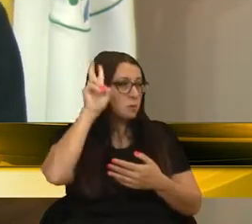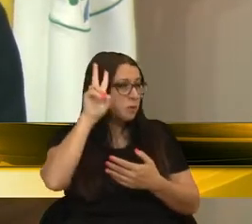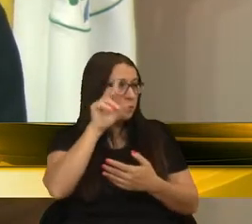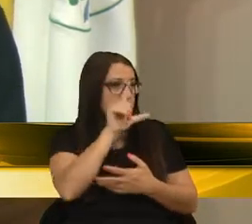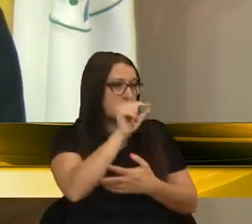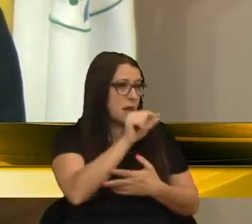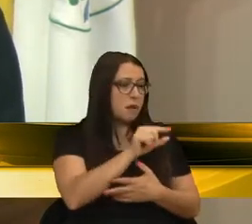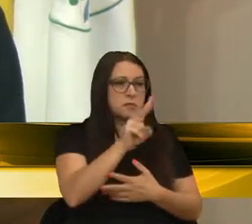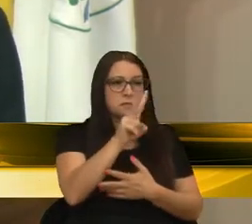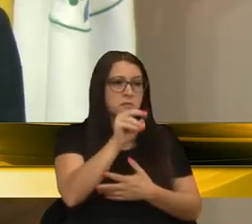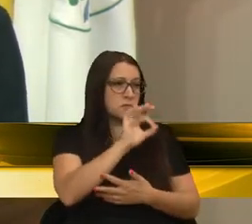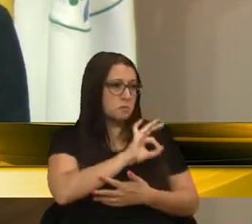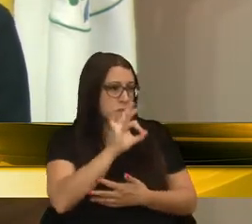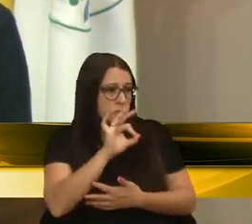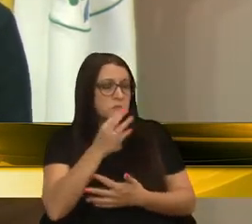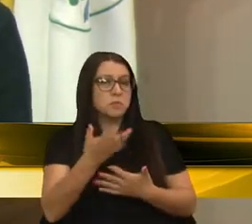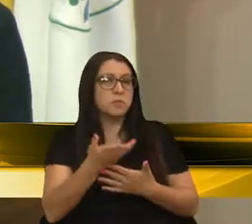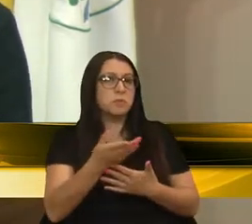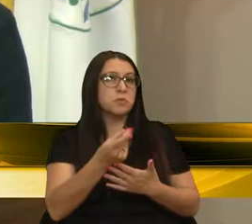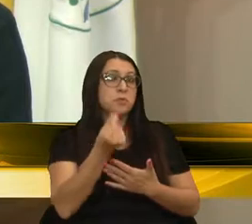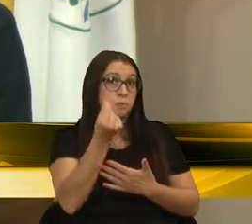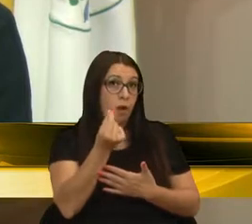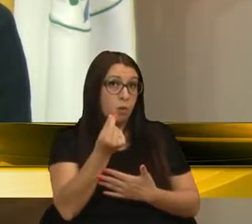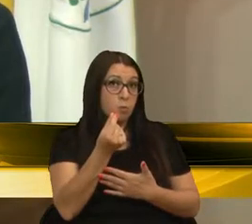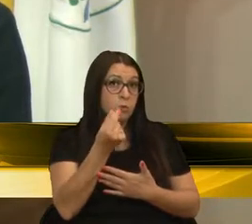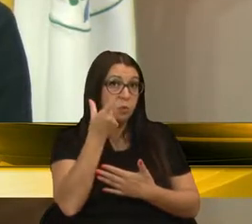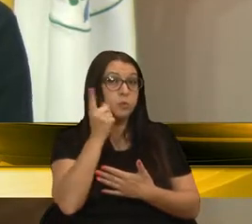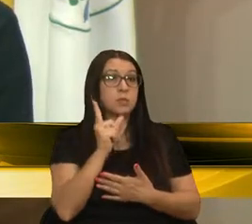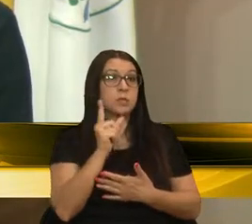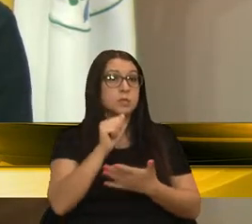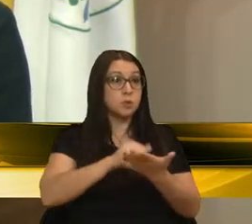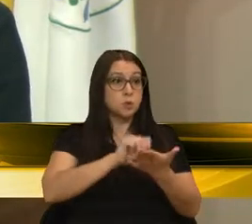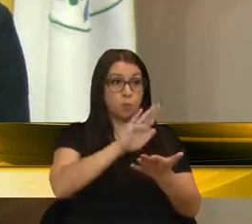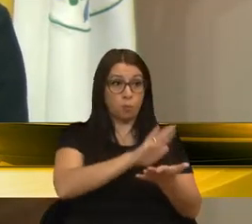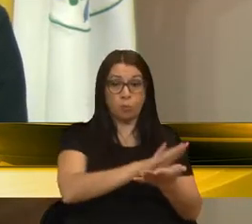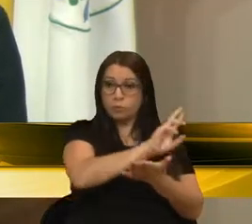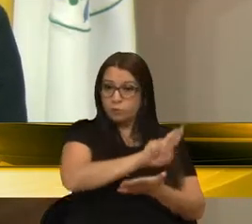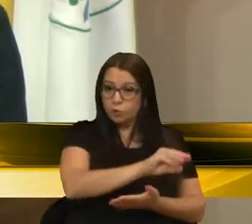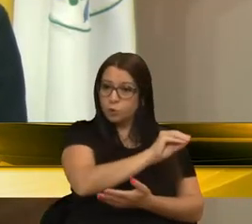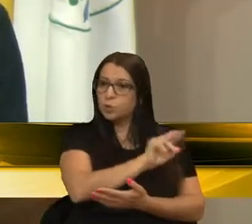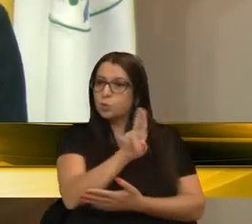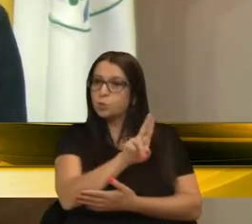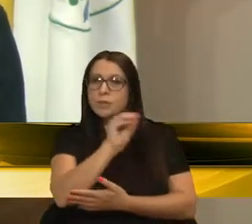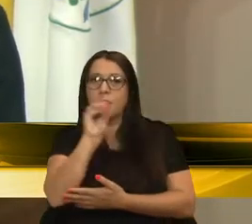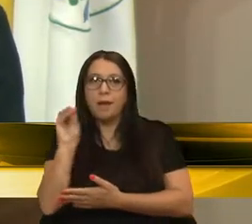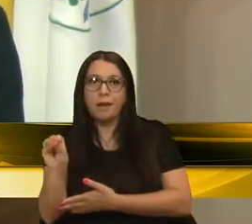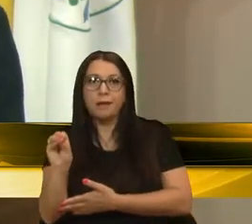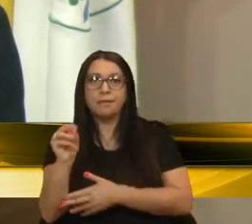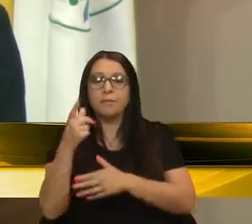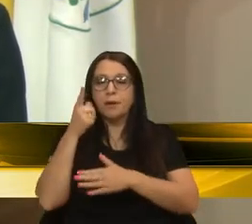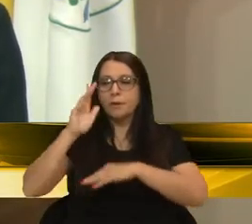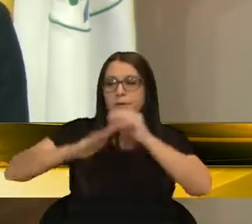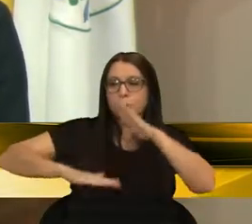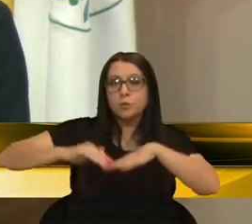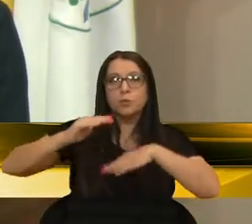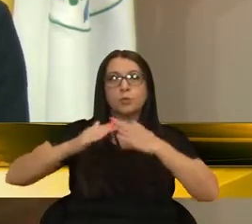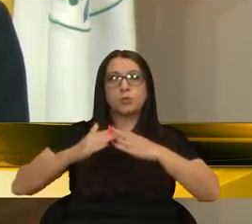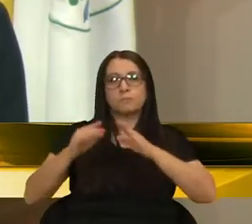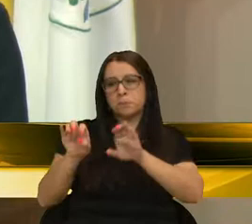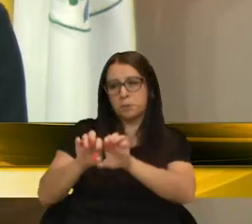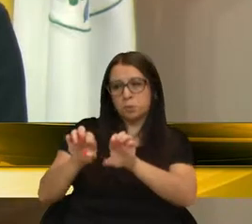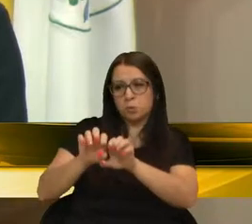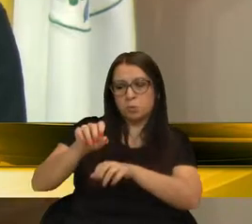ou 20% dos valores arrecadados em multas fossem utilizados para se construir, então, uma